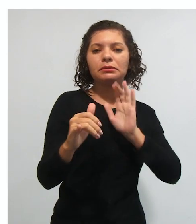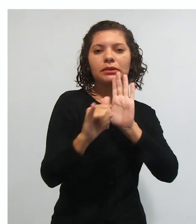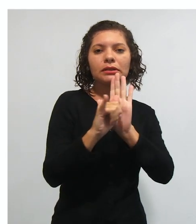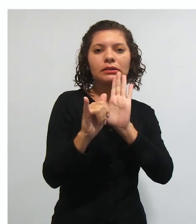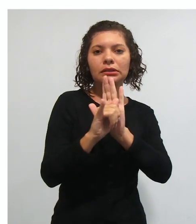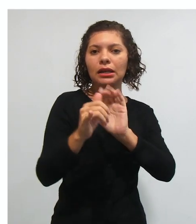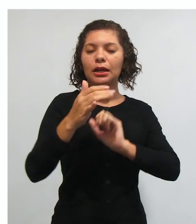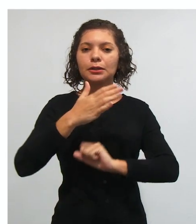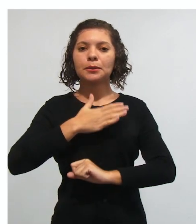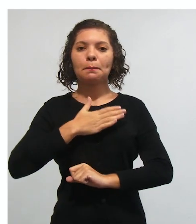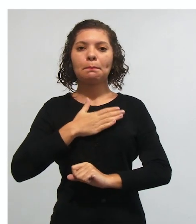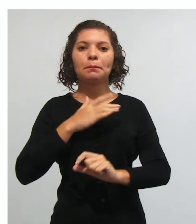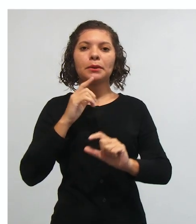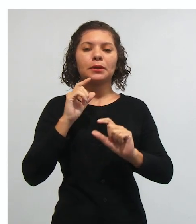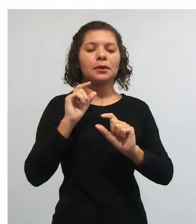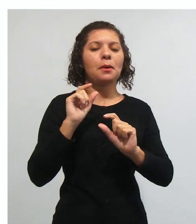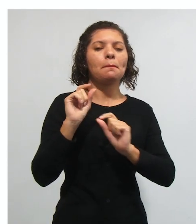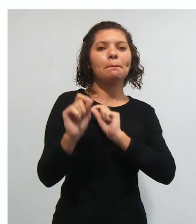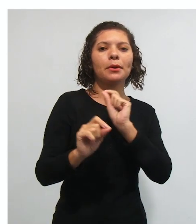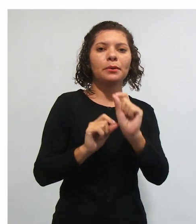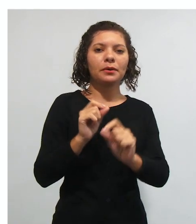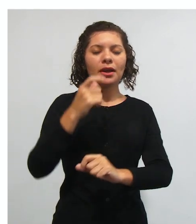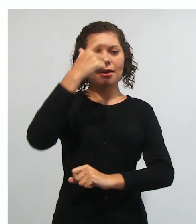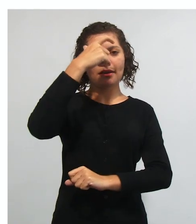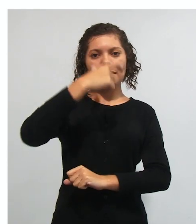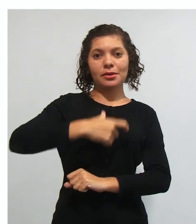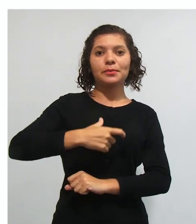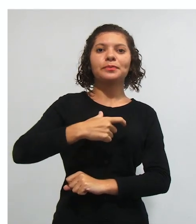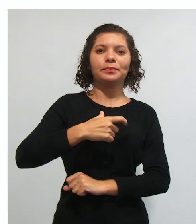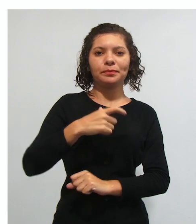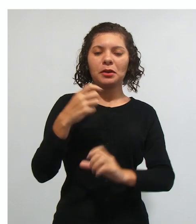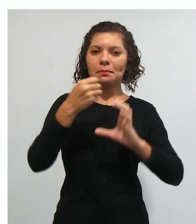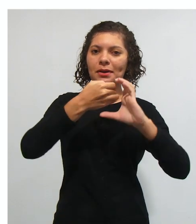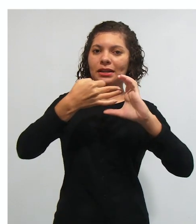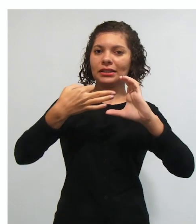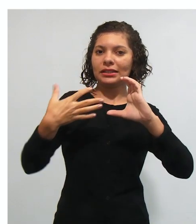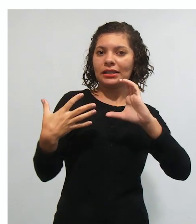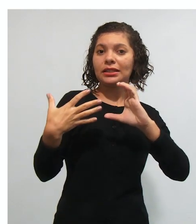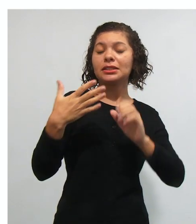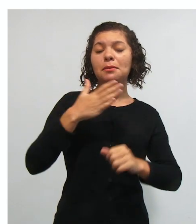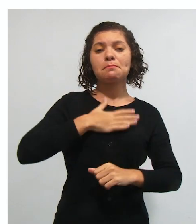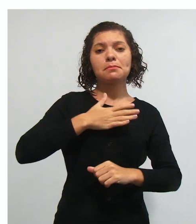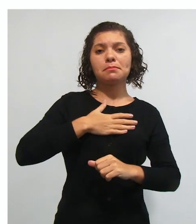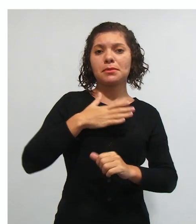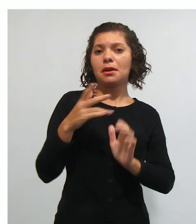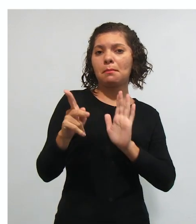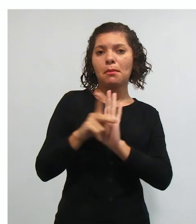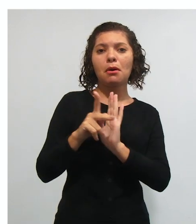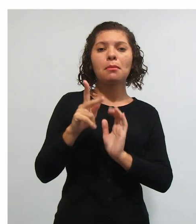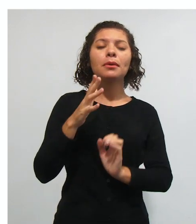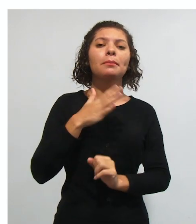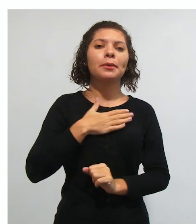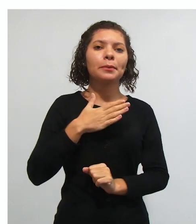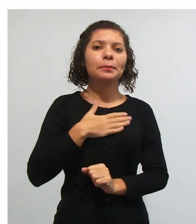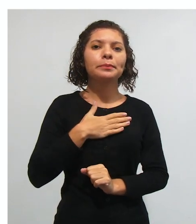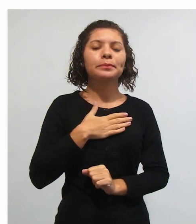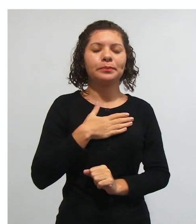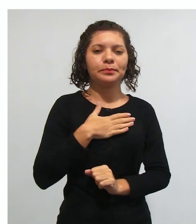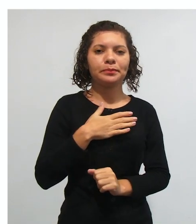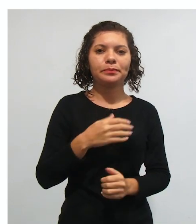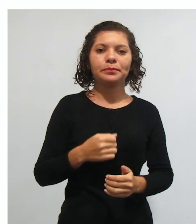Concebida parece ser uma positividade aquilo que sou uma característica independente um fato